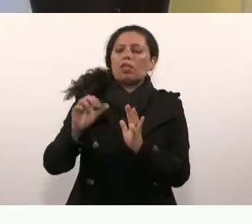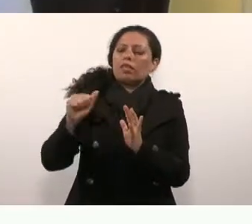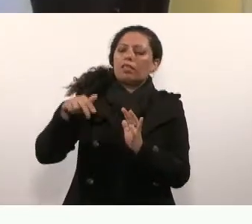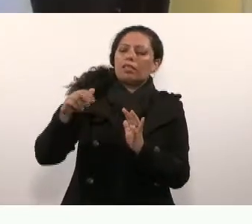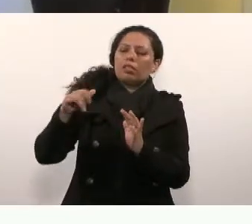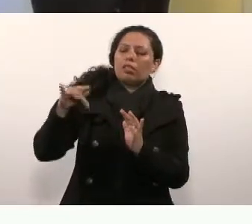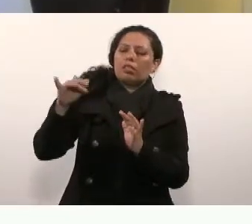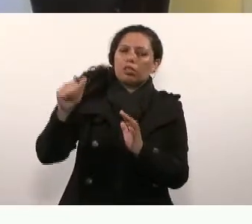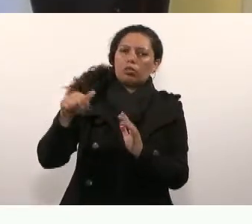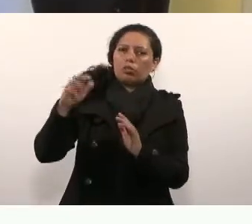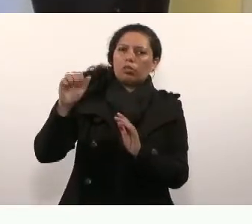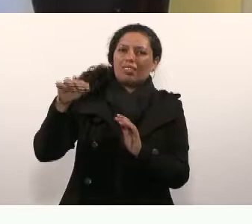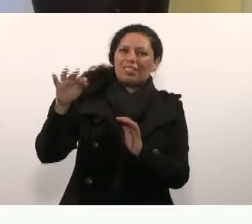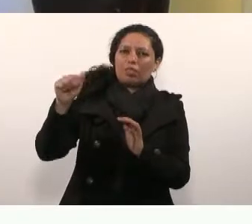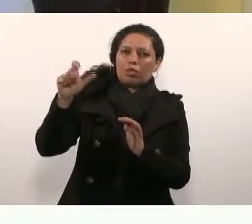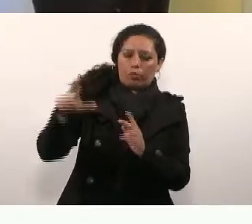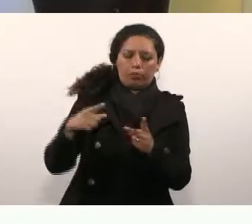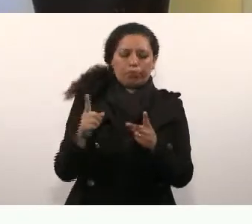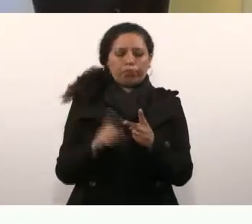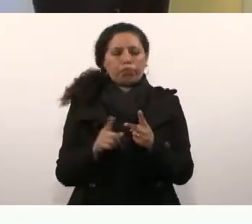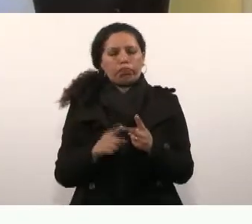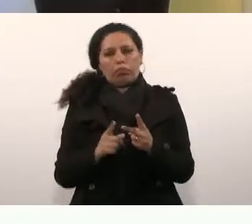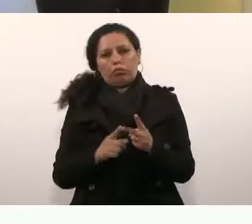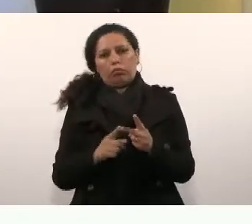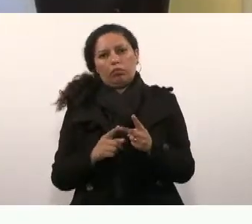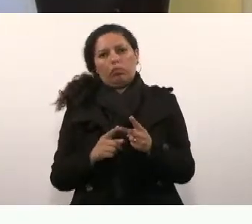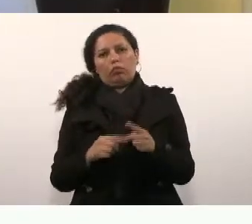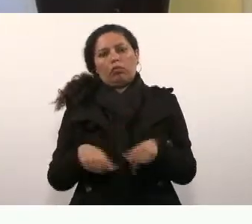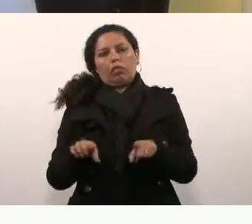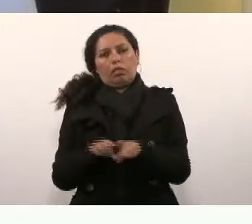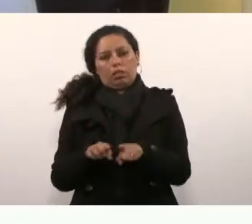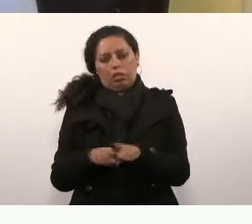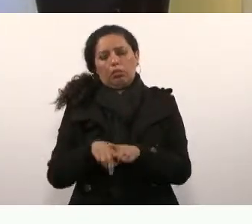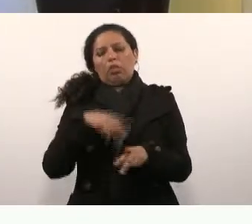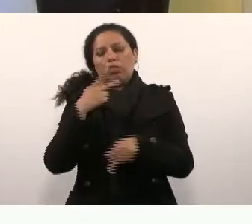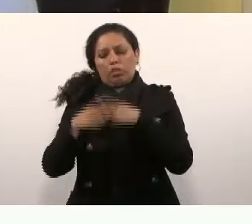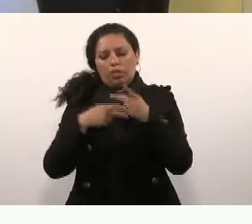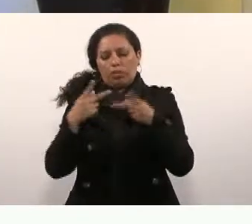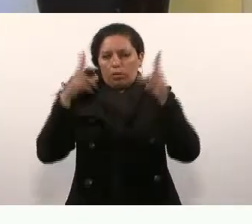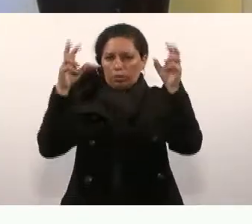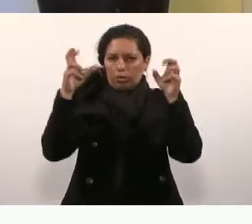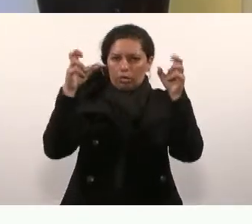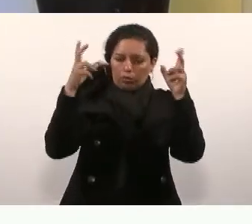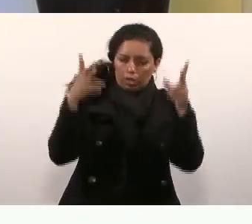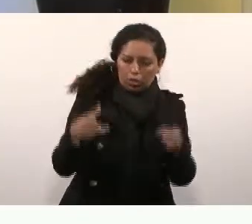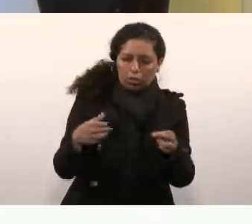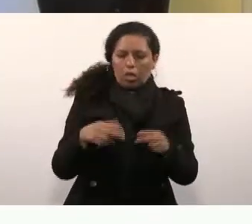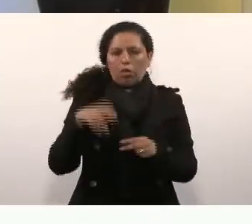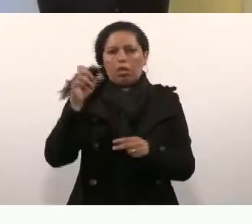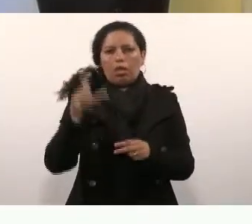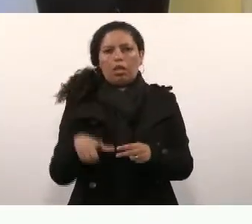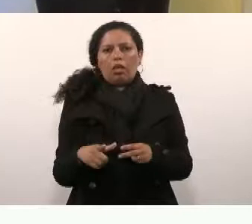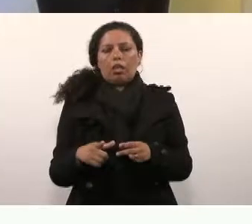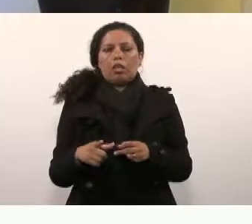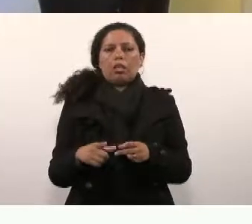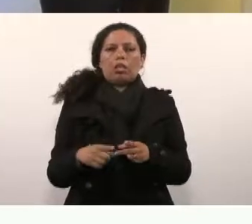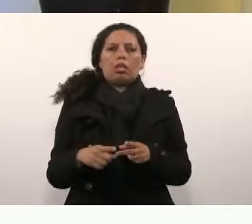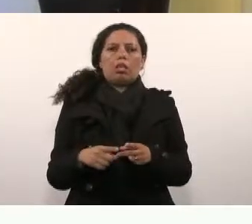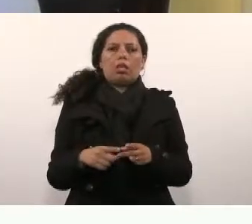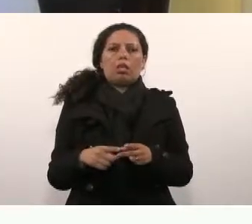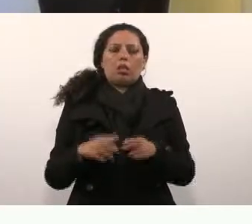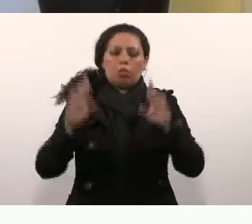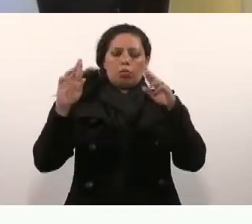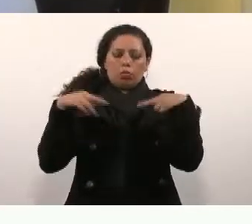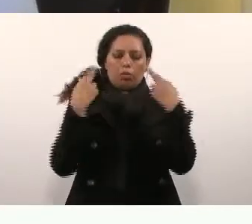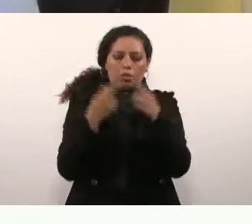a segunda colocação, também nesse mesmo sentido, presidente, é em relação a uma